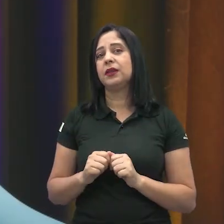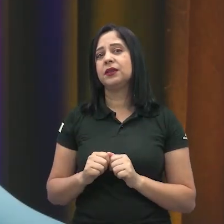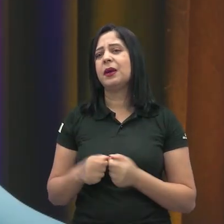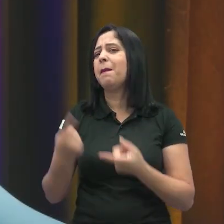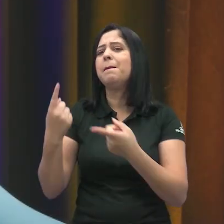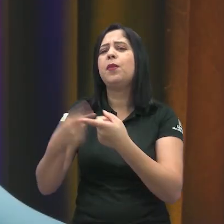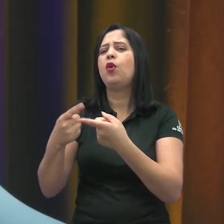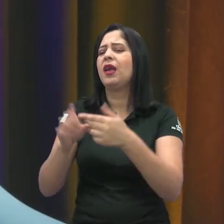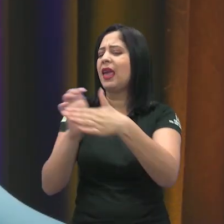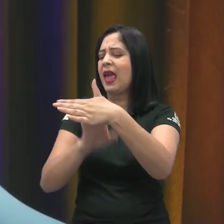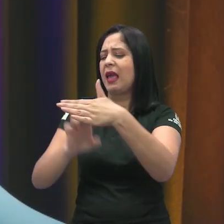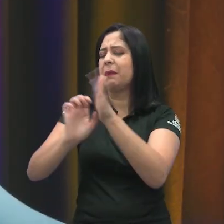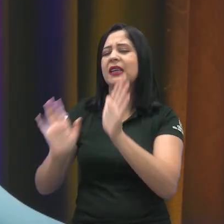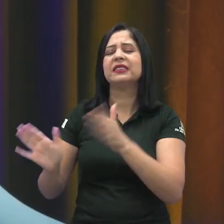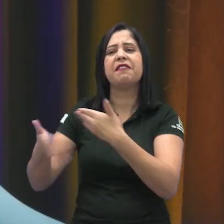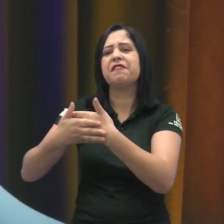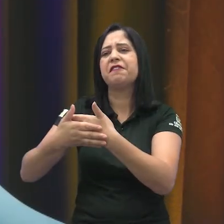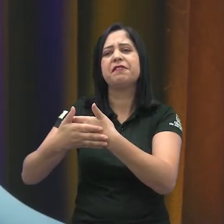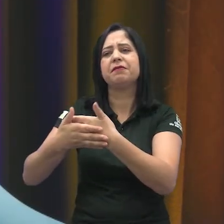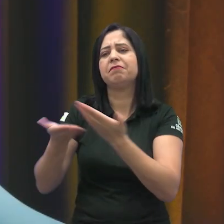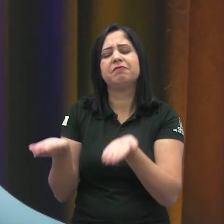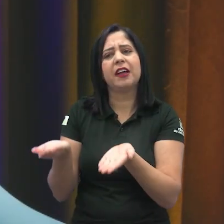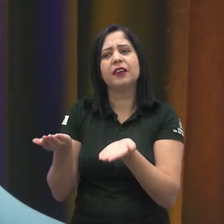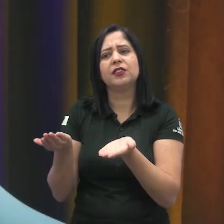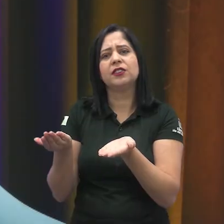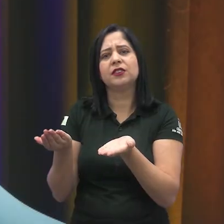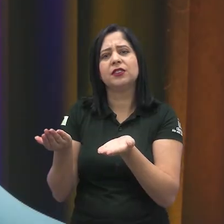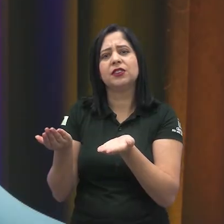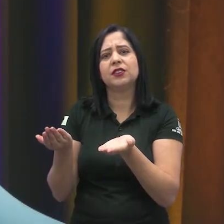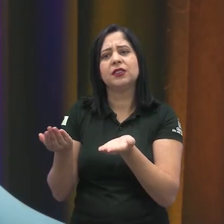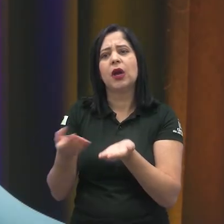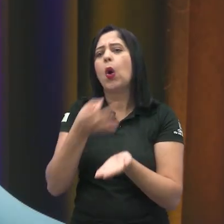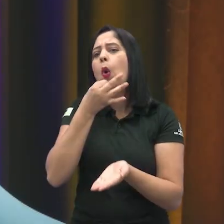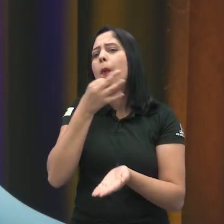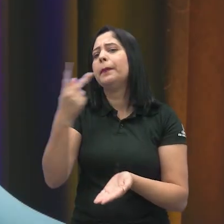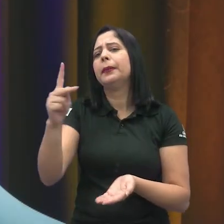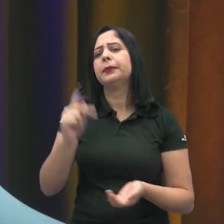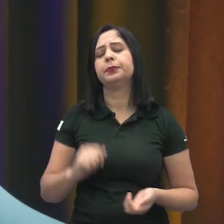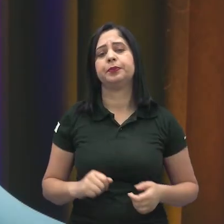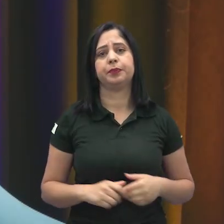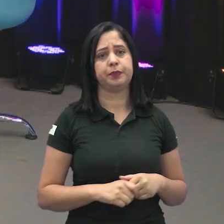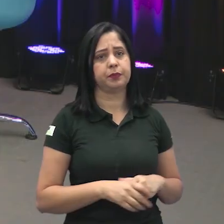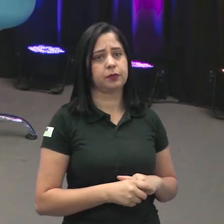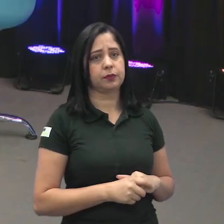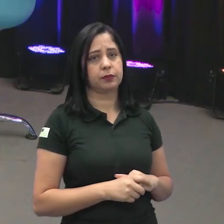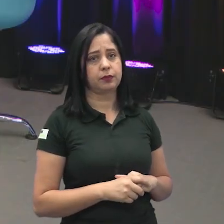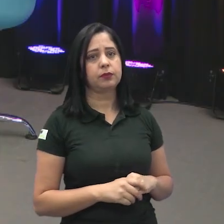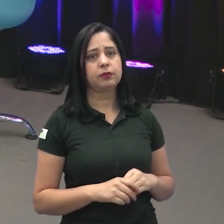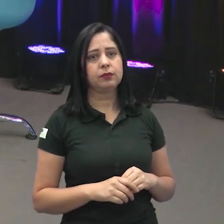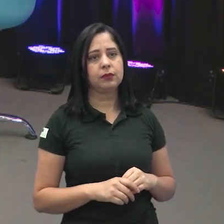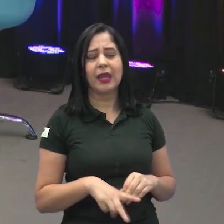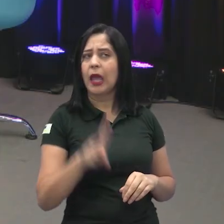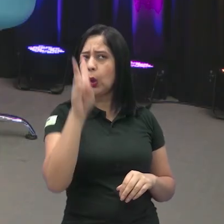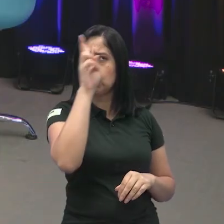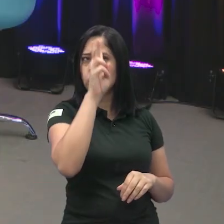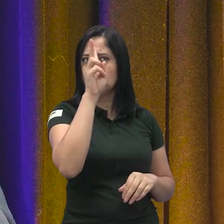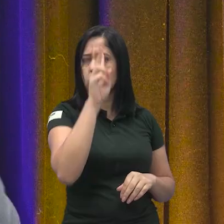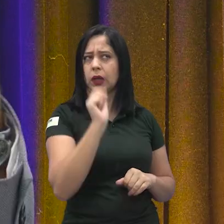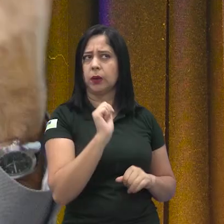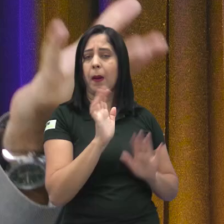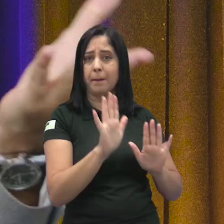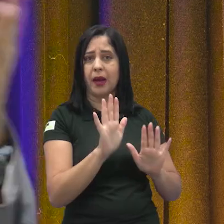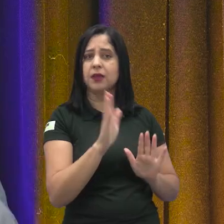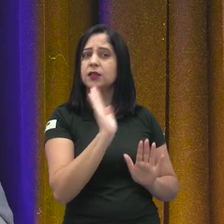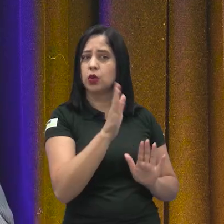destina essa situação, essa estatística que é tão alta e tão presente? Inclusive, eu agora não lembro de cabeça, mas eu